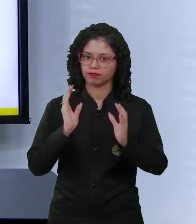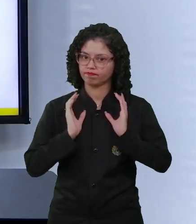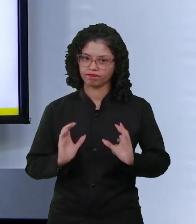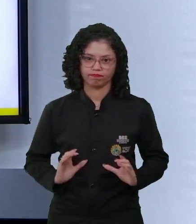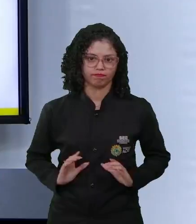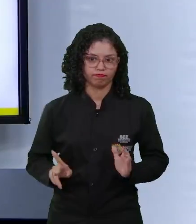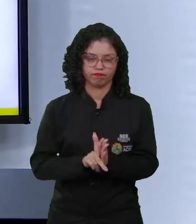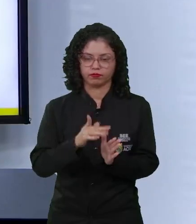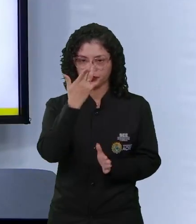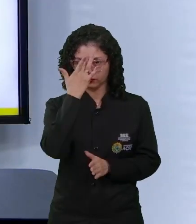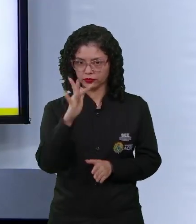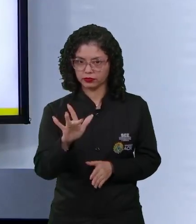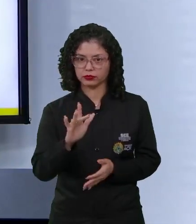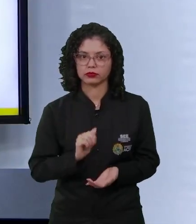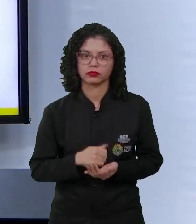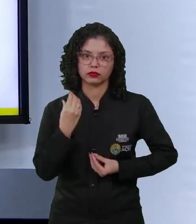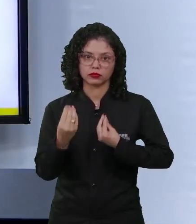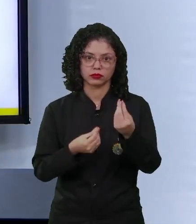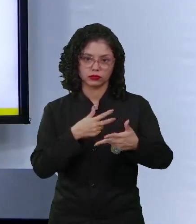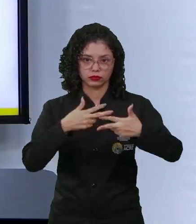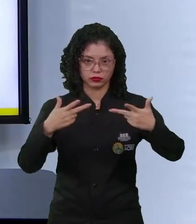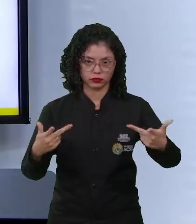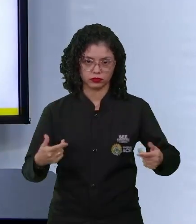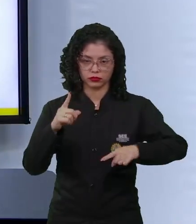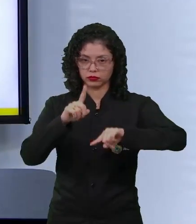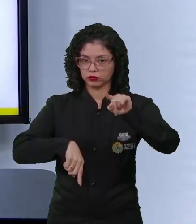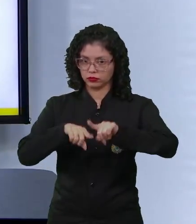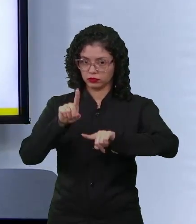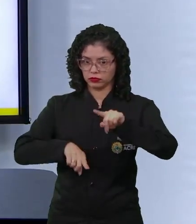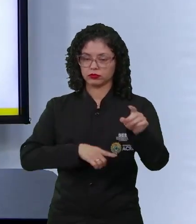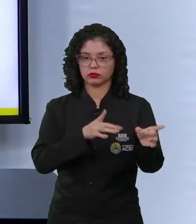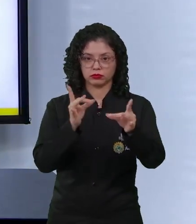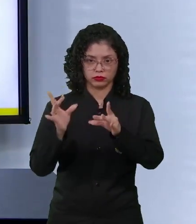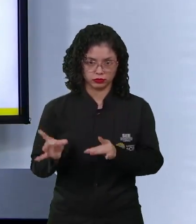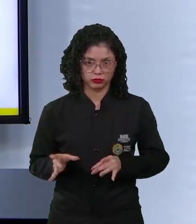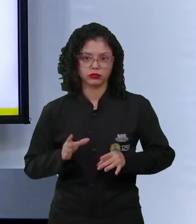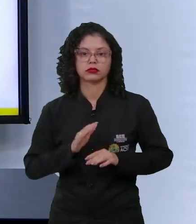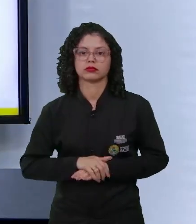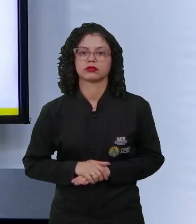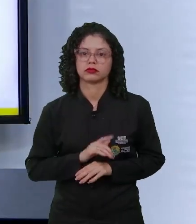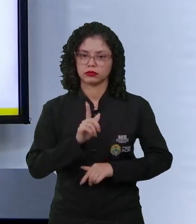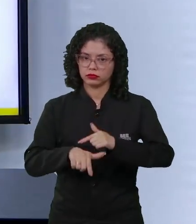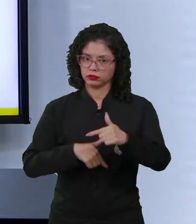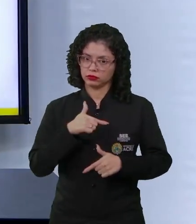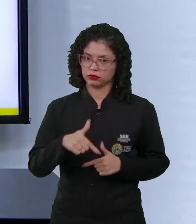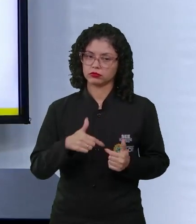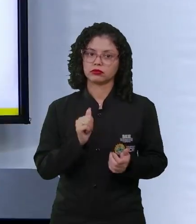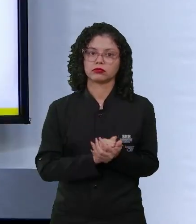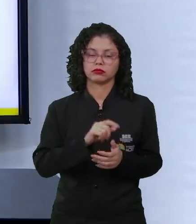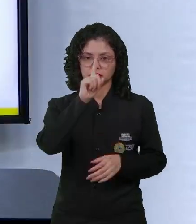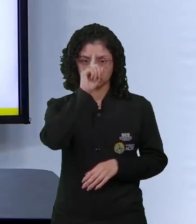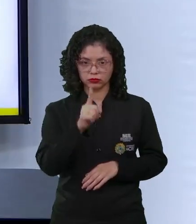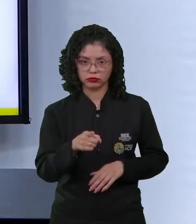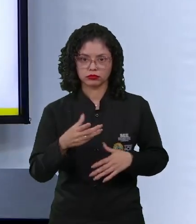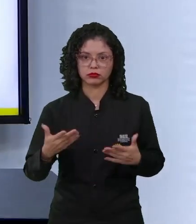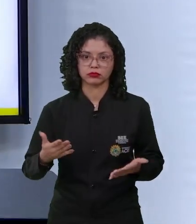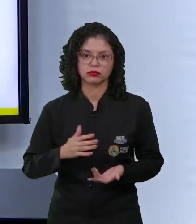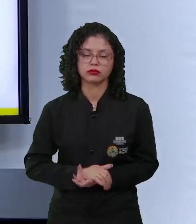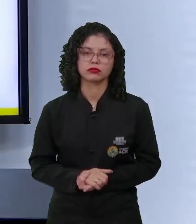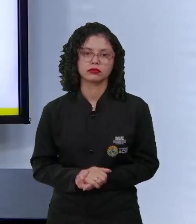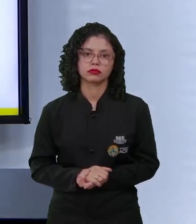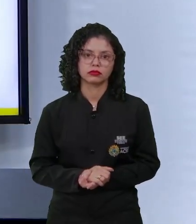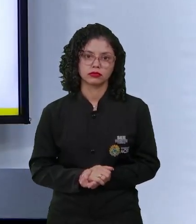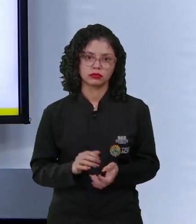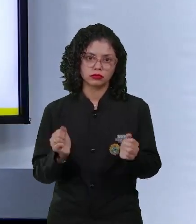cidadãos. Eram tidos como objetos. Eram vendidos como mercadorias para trabalharem para o seu patrão. Eles